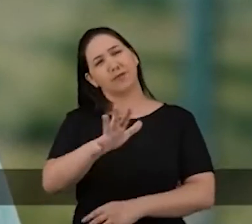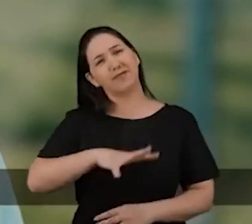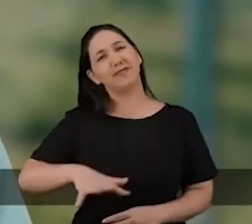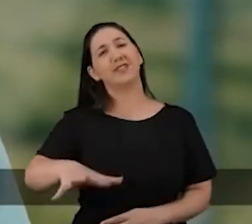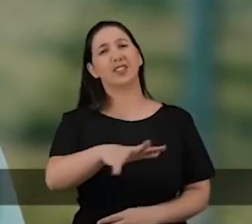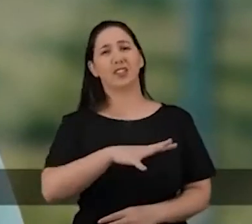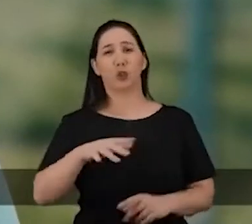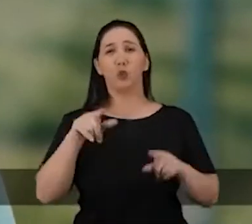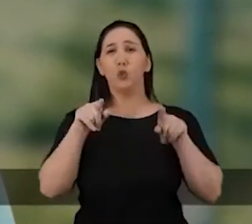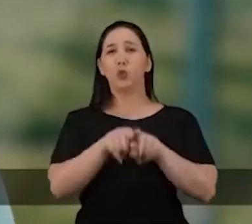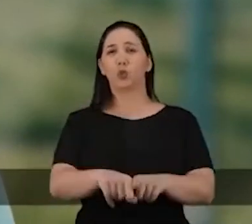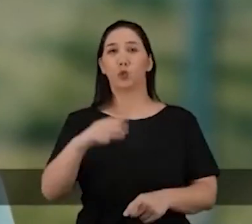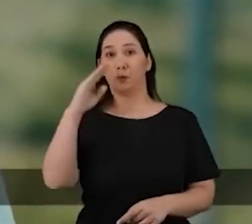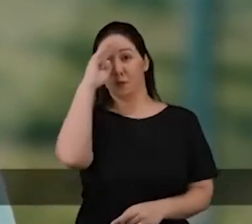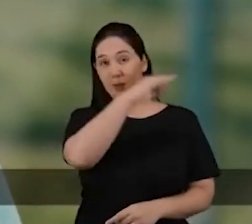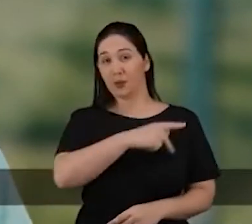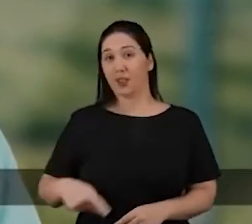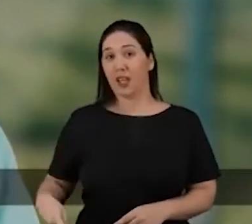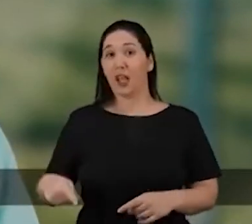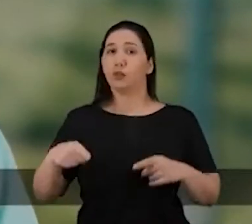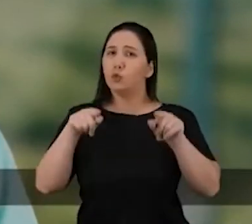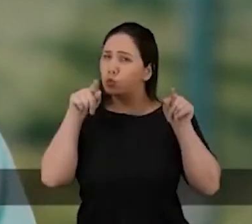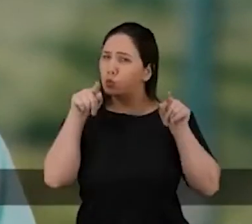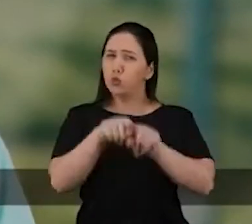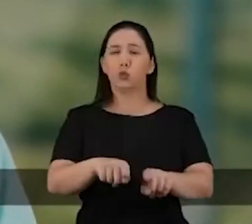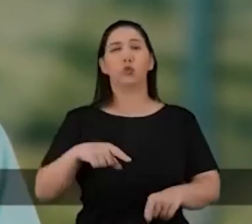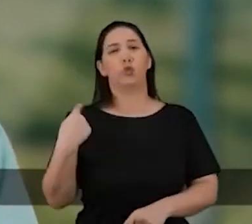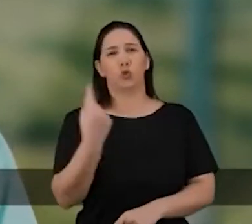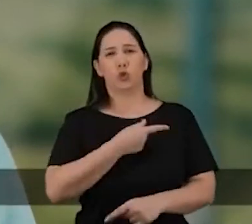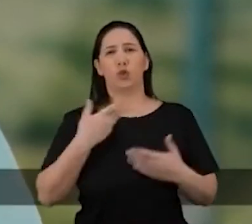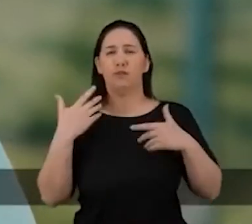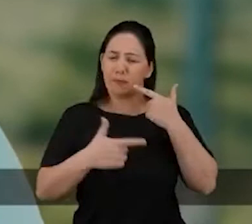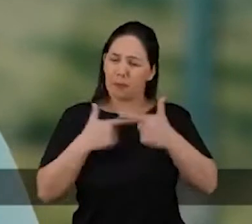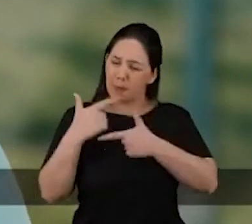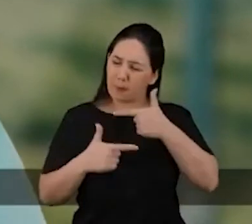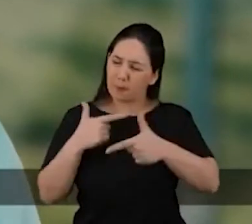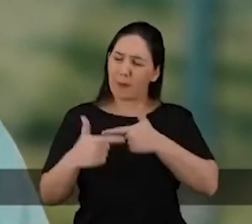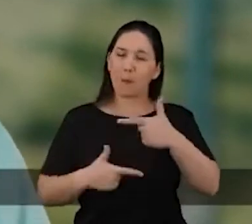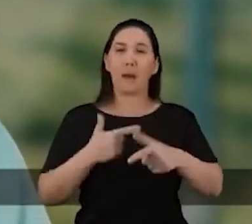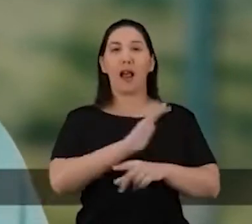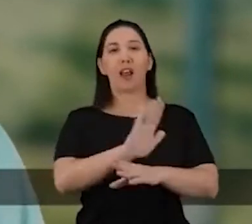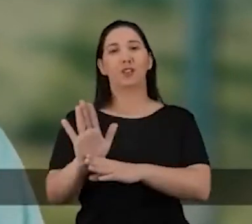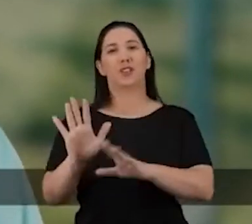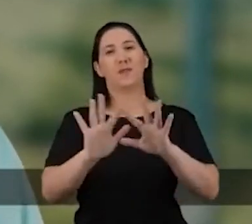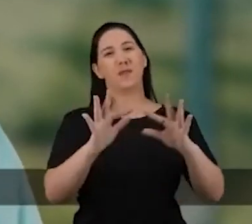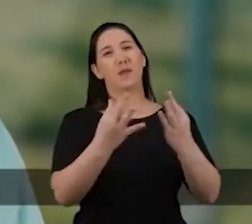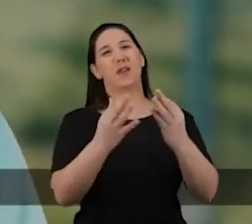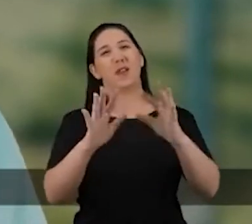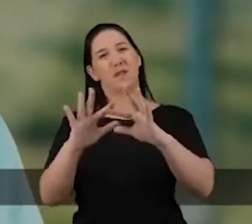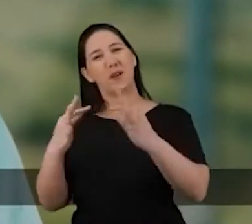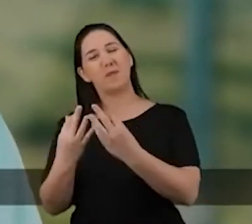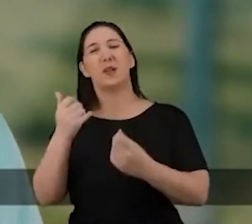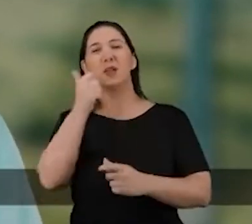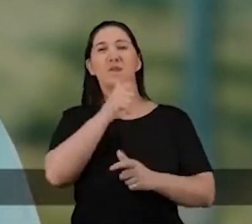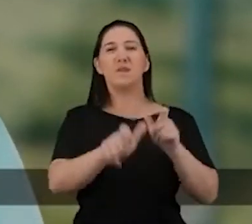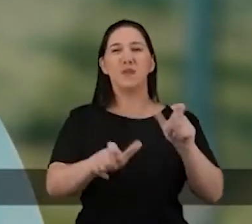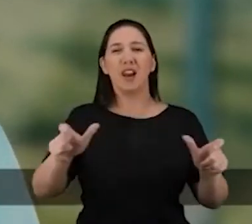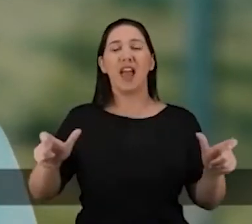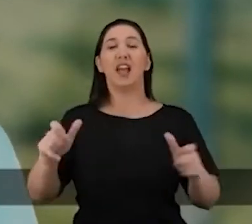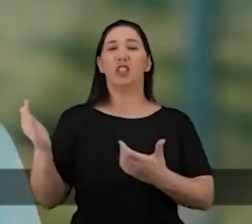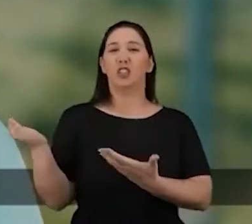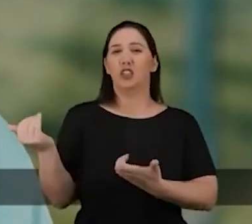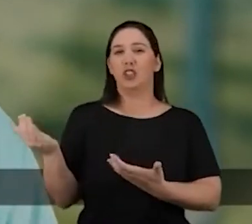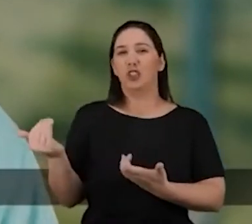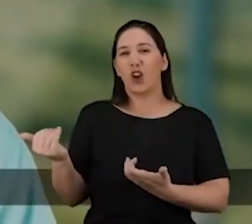gente. Junto com o presidente Bolsonaro, ao lado dele, nós vamos fazer muito mais pelas famílias, pelas mulheres,